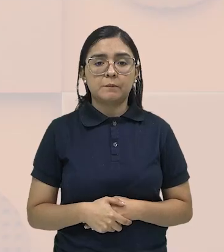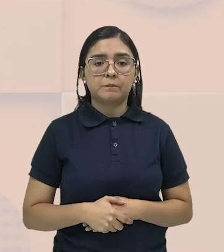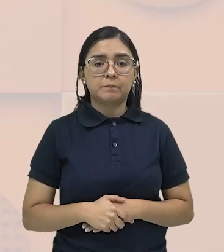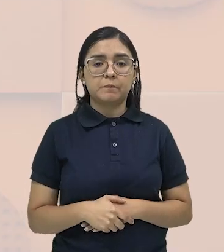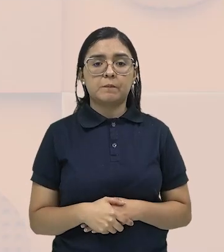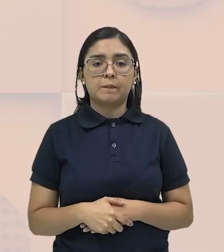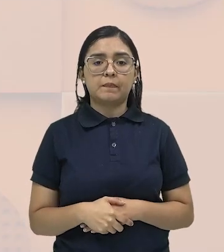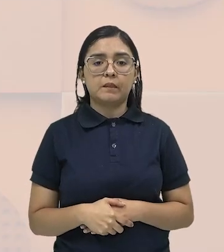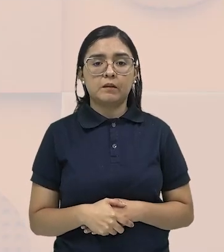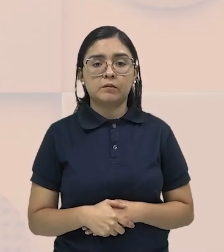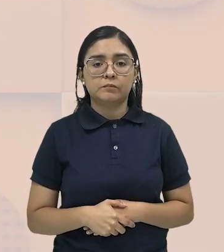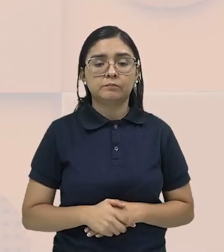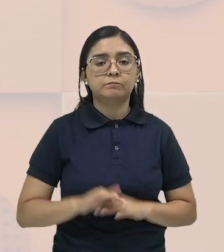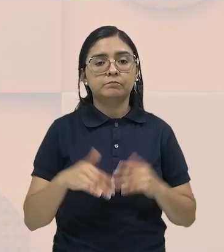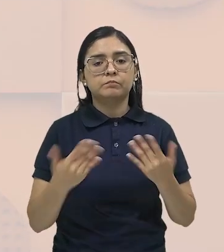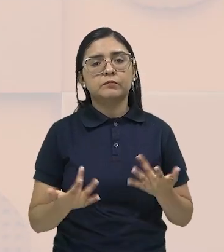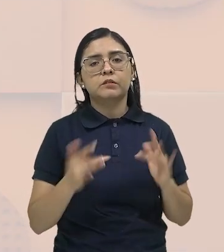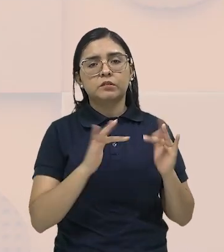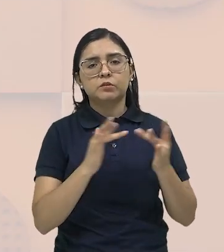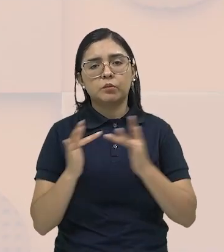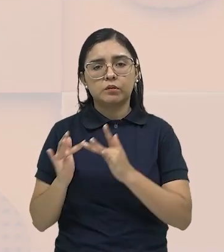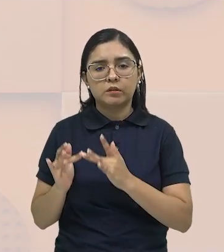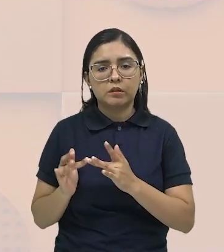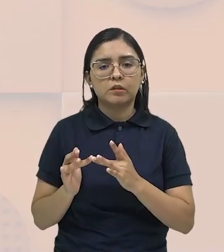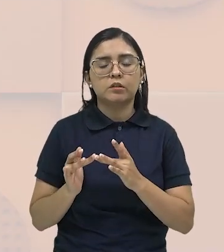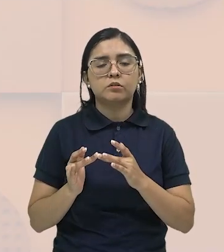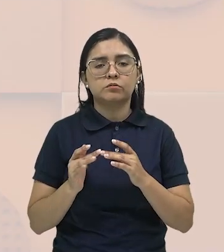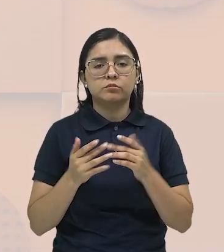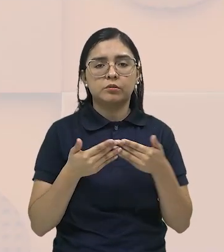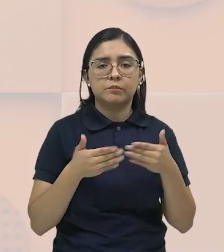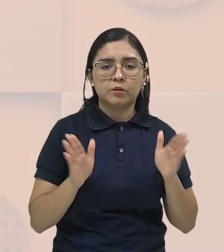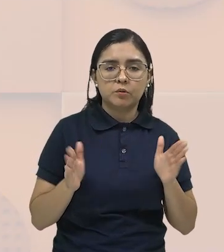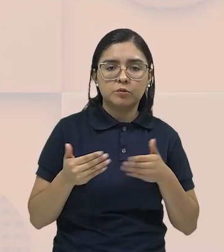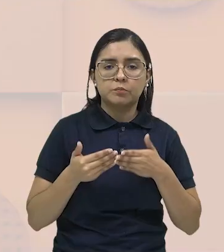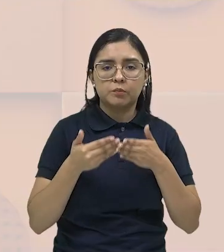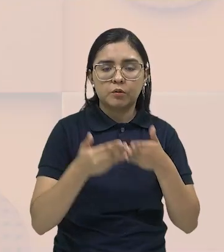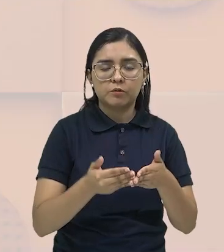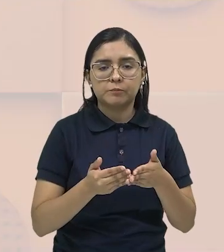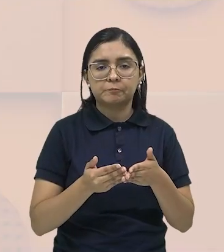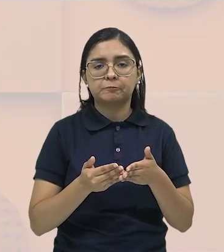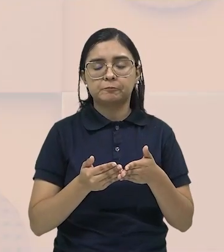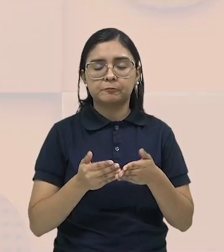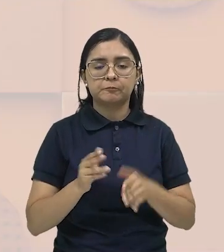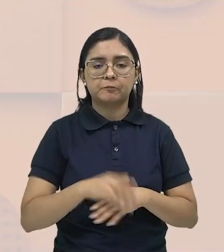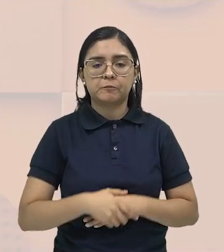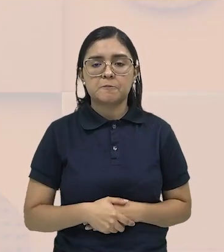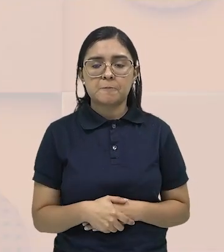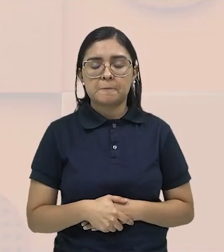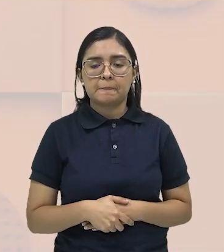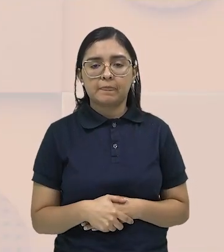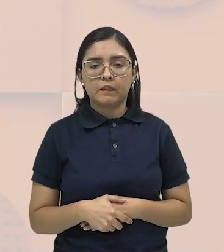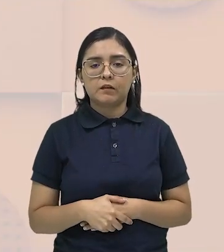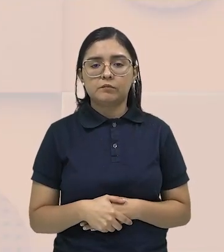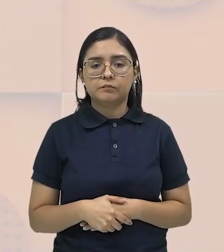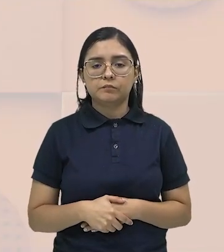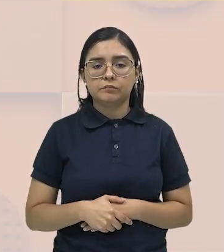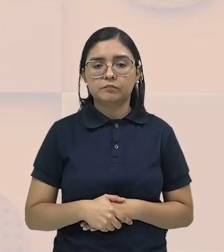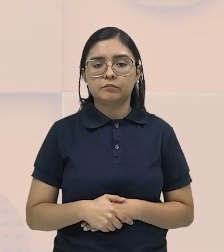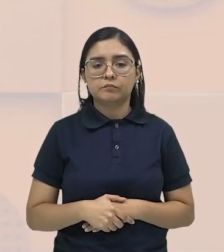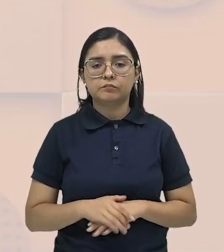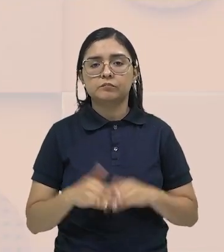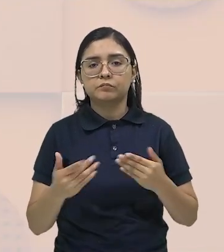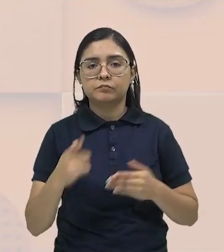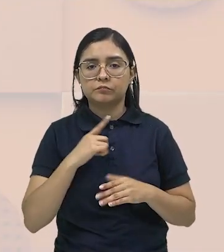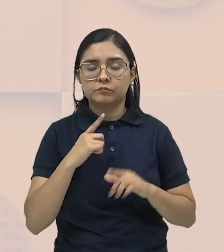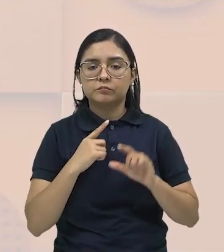Falando então, né, desse contexto da vinda e da abertura dos portos, qual vai ser a ideia, né, de se estabelecer no